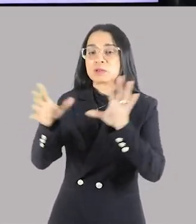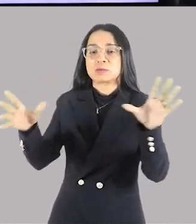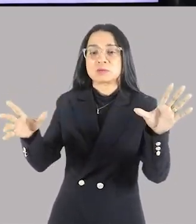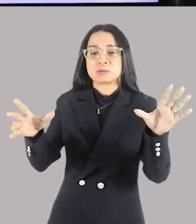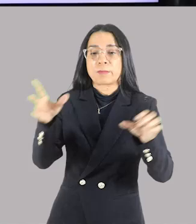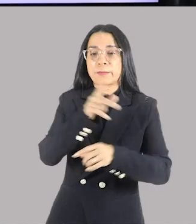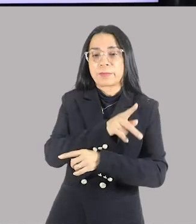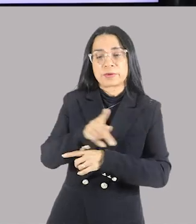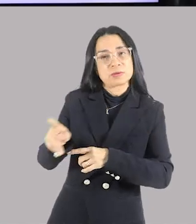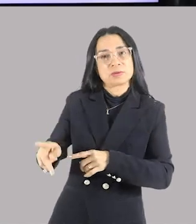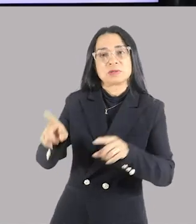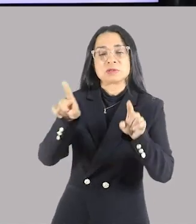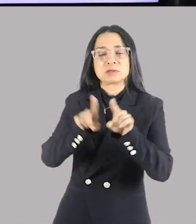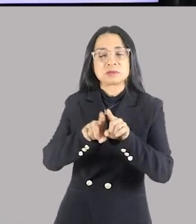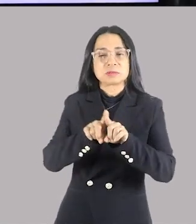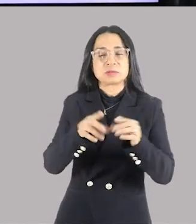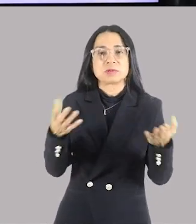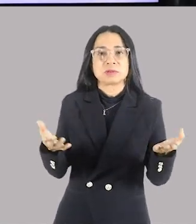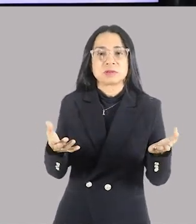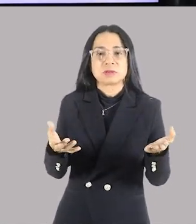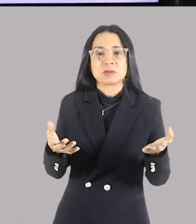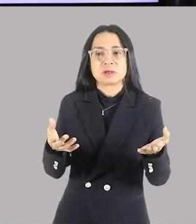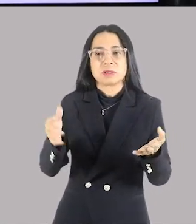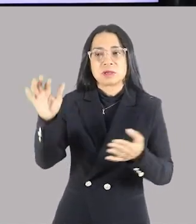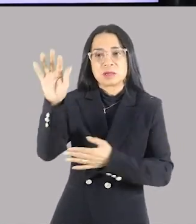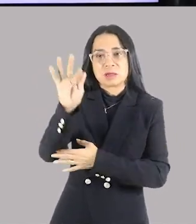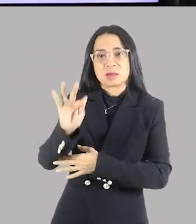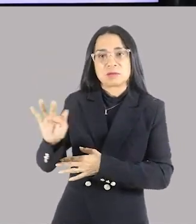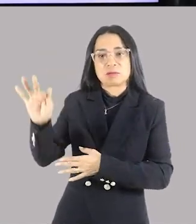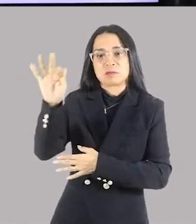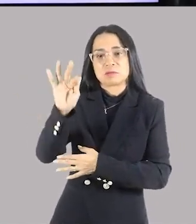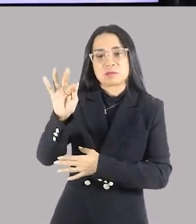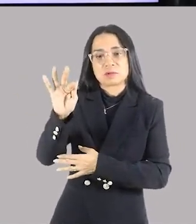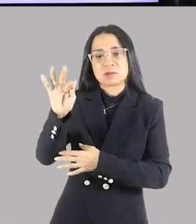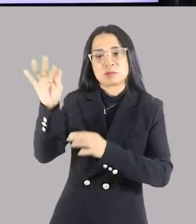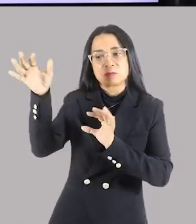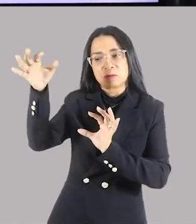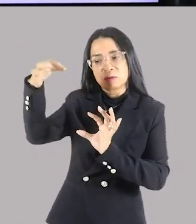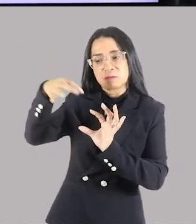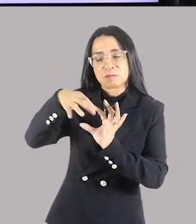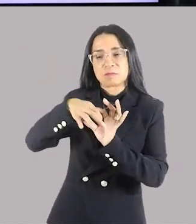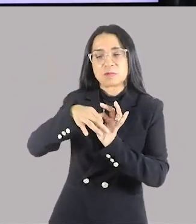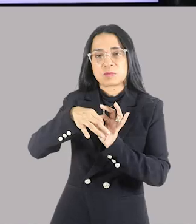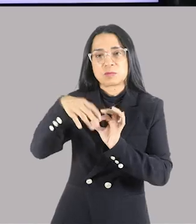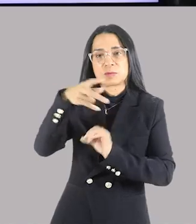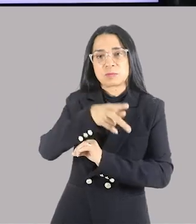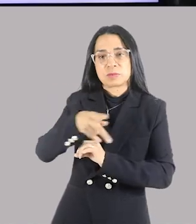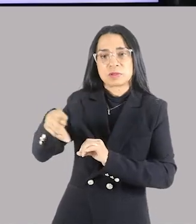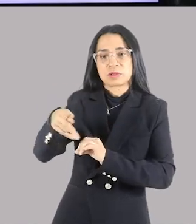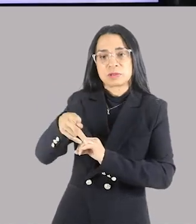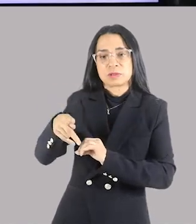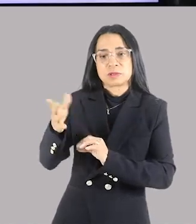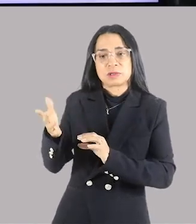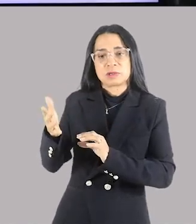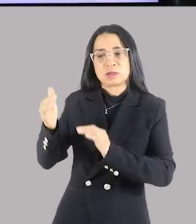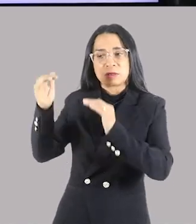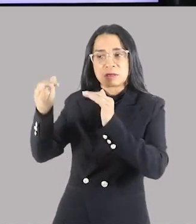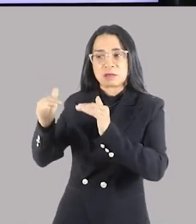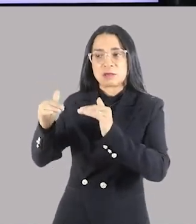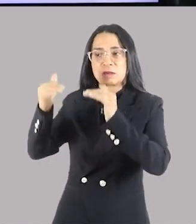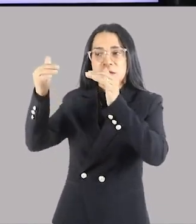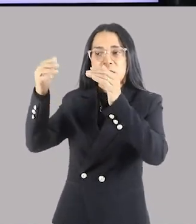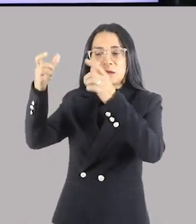é órgão independente. União que vincula a presidência da República é